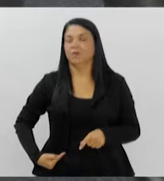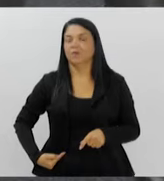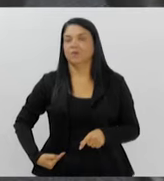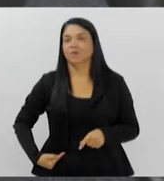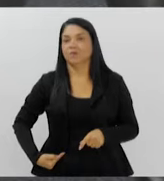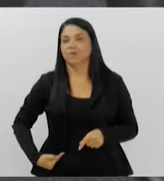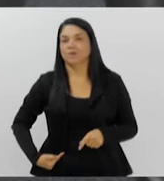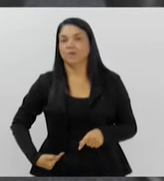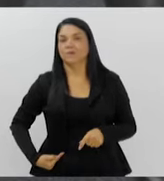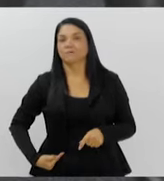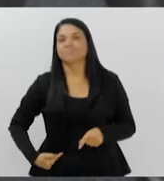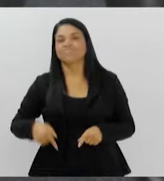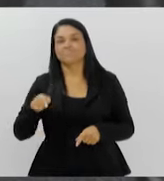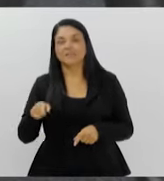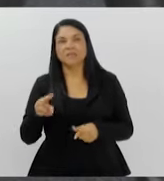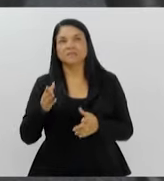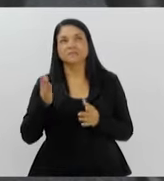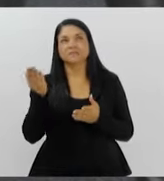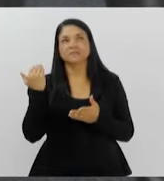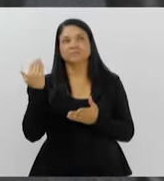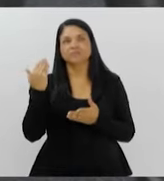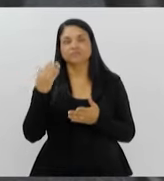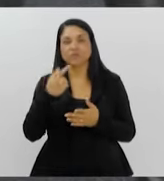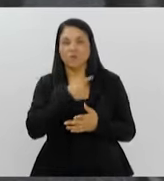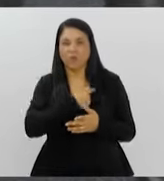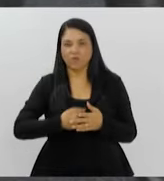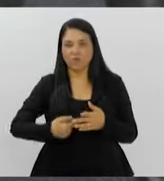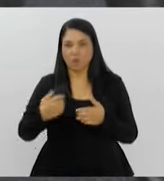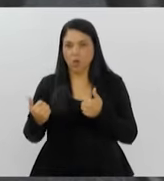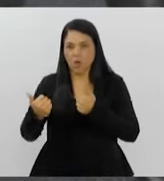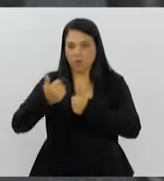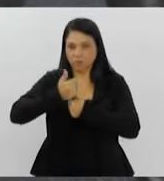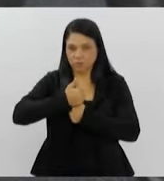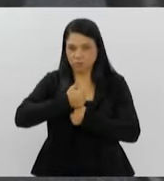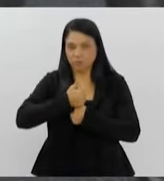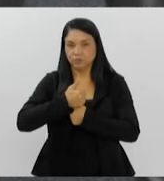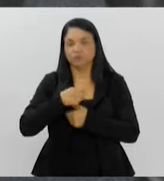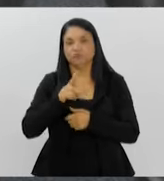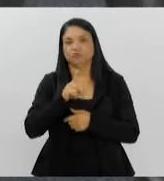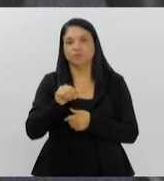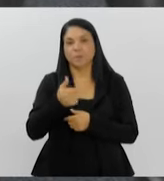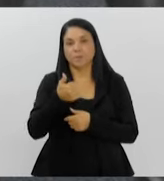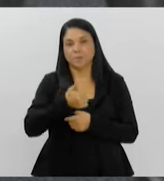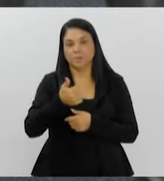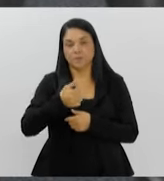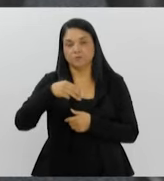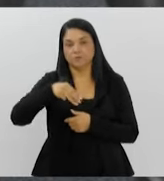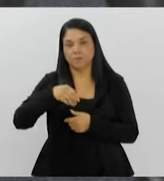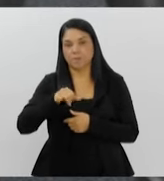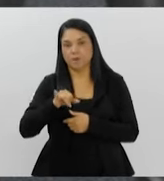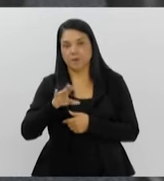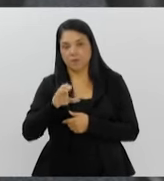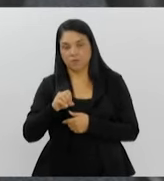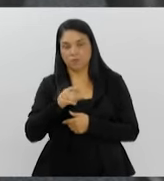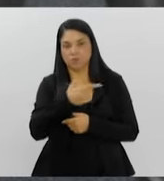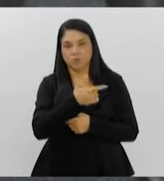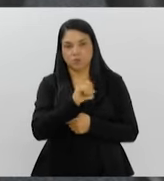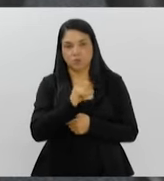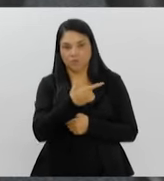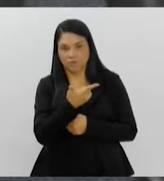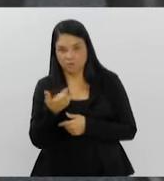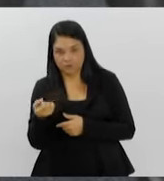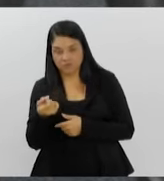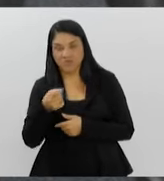aí está desde o dia como governador do Estado desde o dia 1eo de maio de 2020 e que em